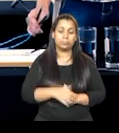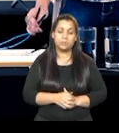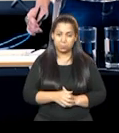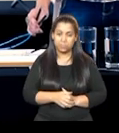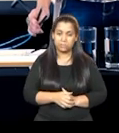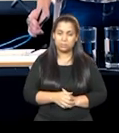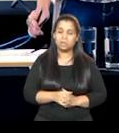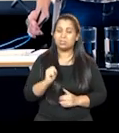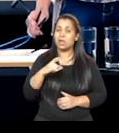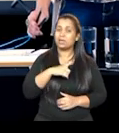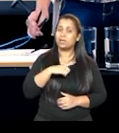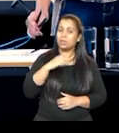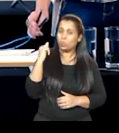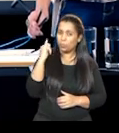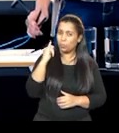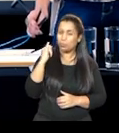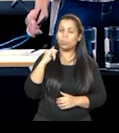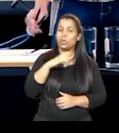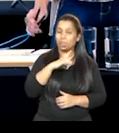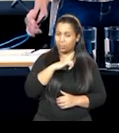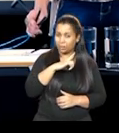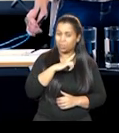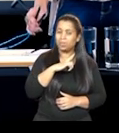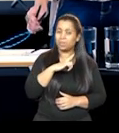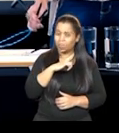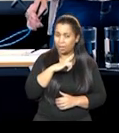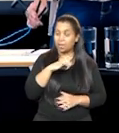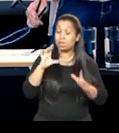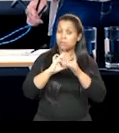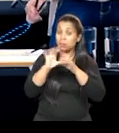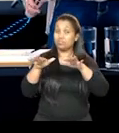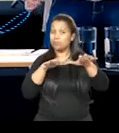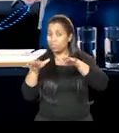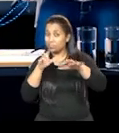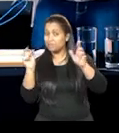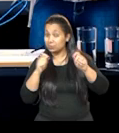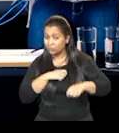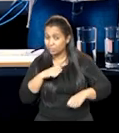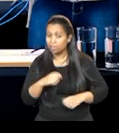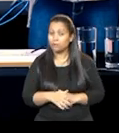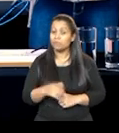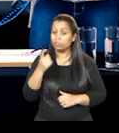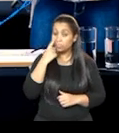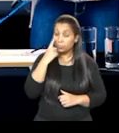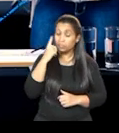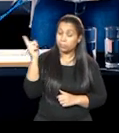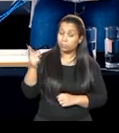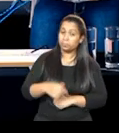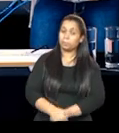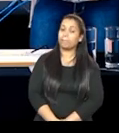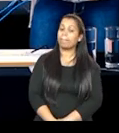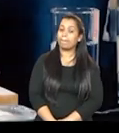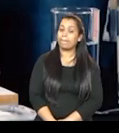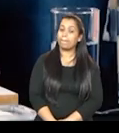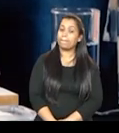elétrons presentes aqui nesse material, eles estão em livre movimentação? Vamos conferir.